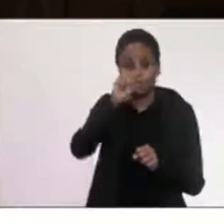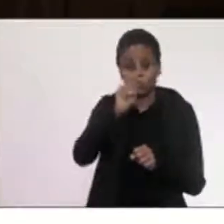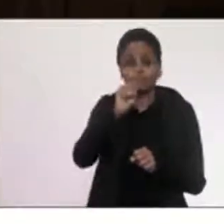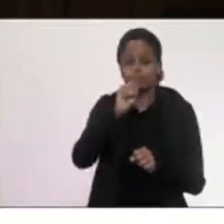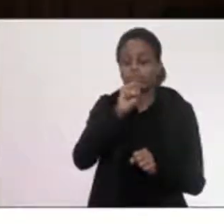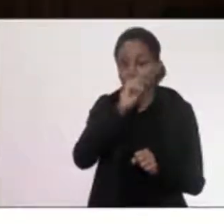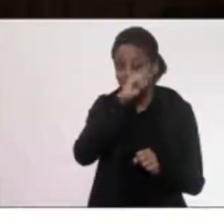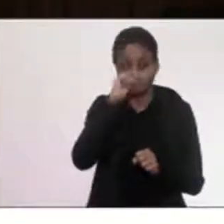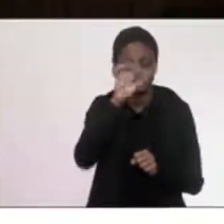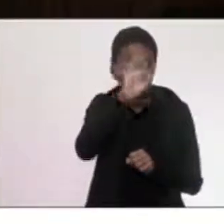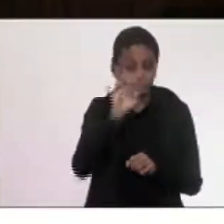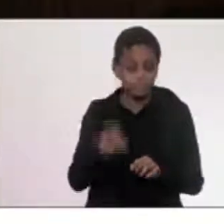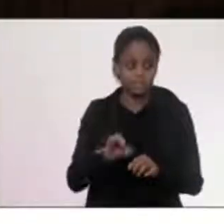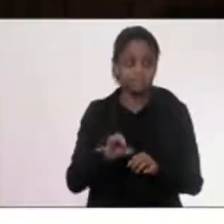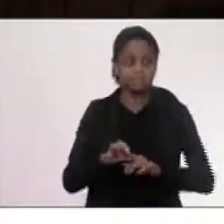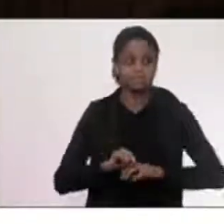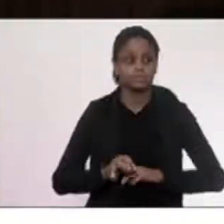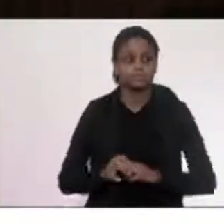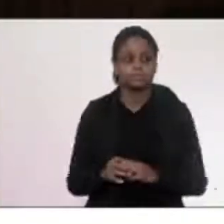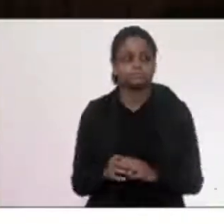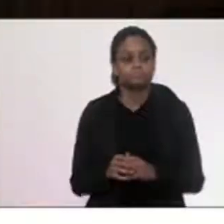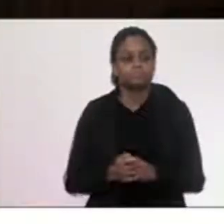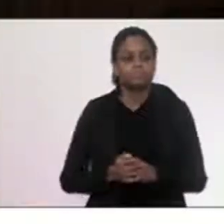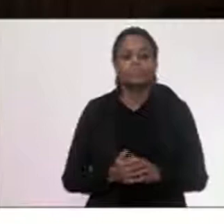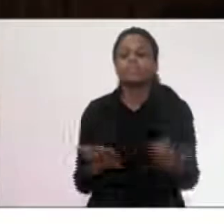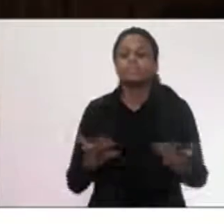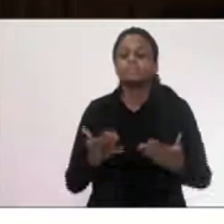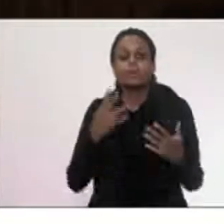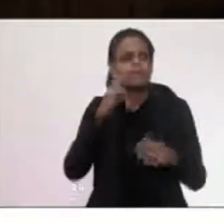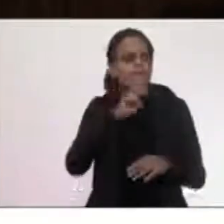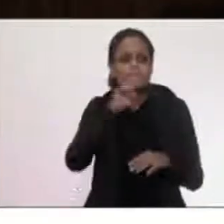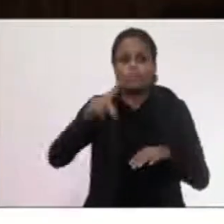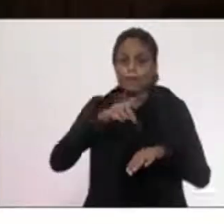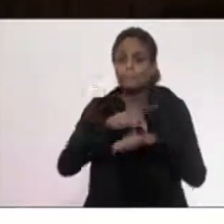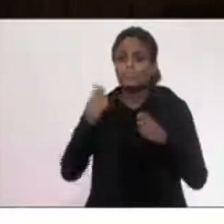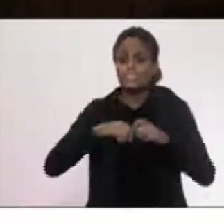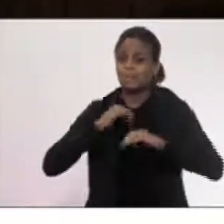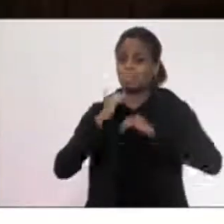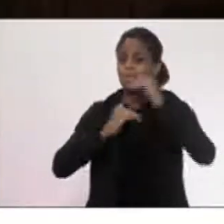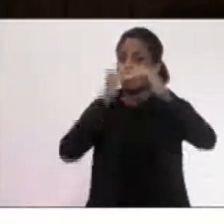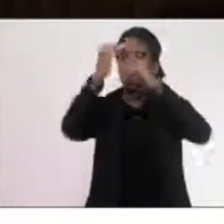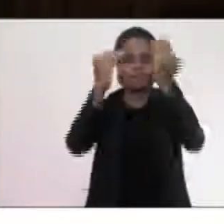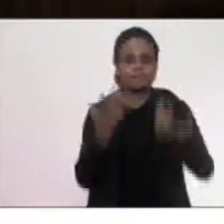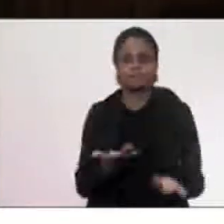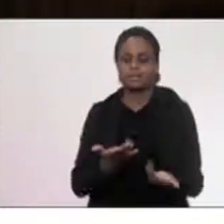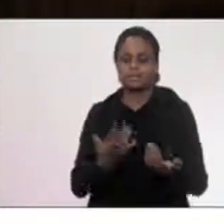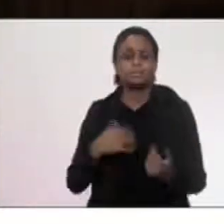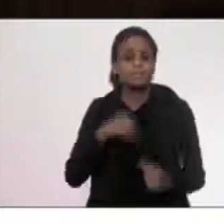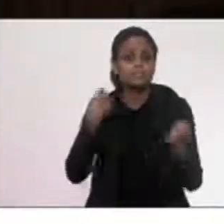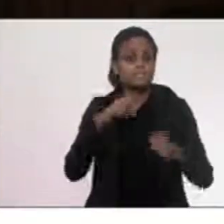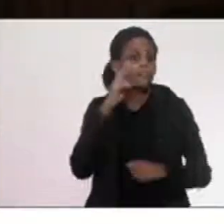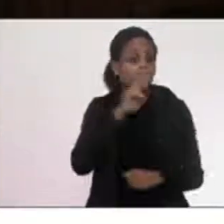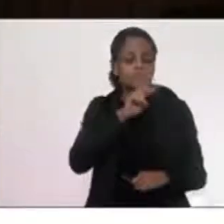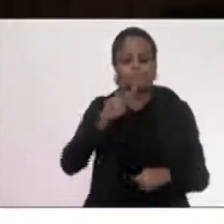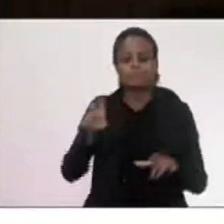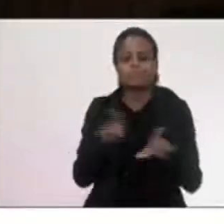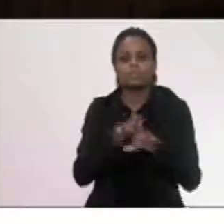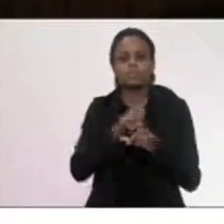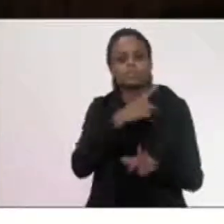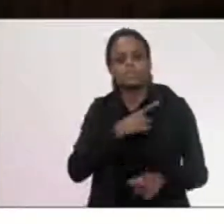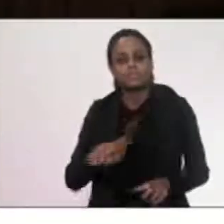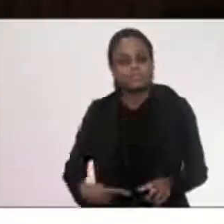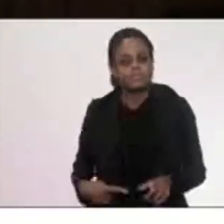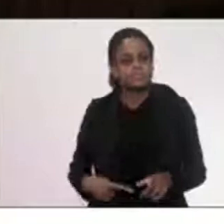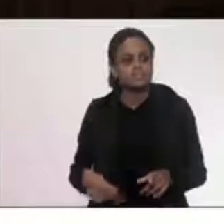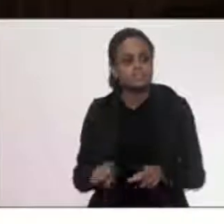um passo para trás, enquanto o país tem necessidade de andar para frente. A gente precisa ver também, presidente,